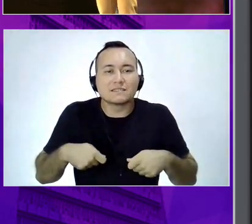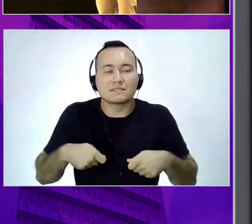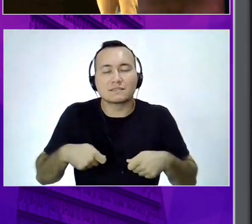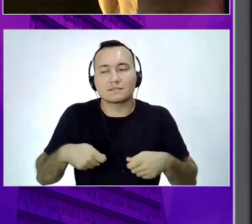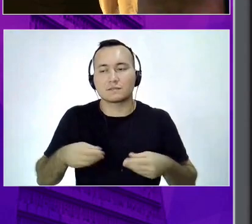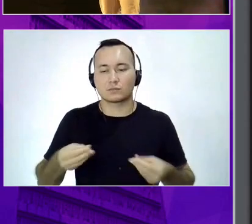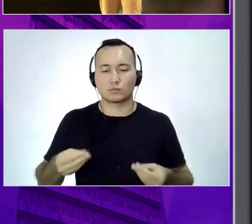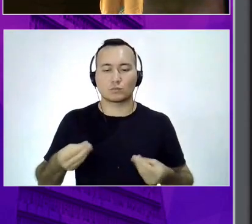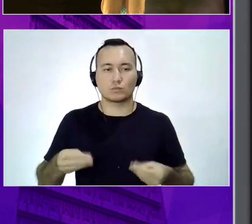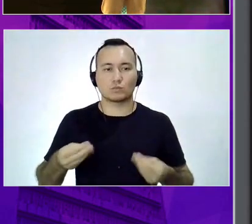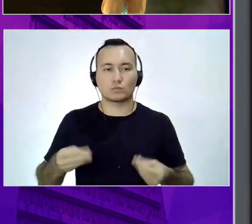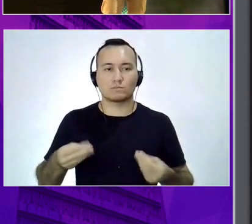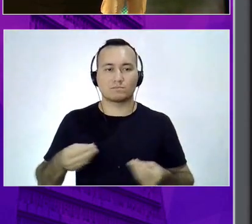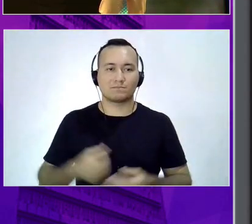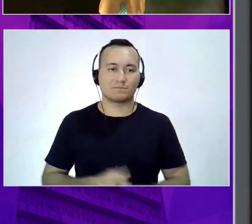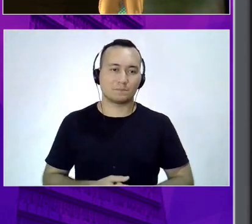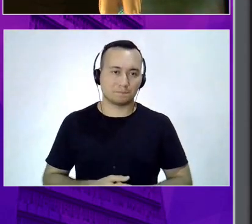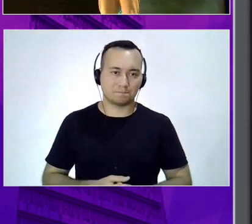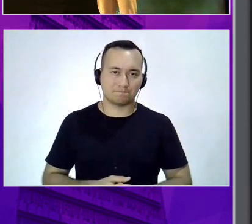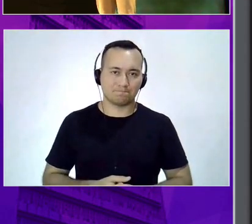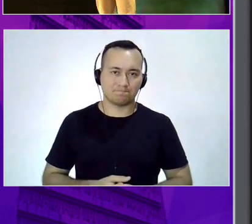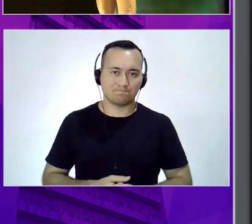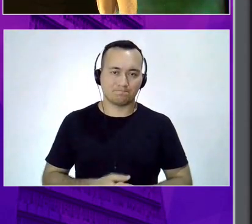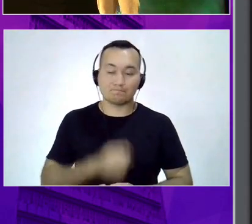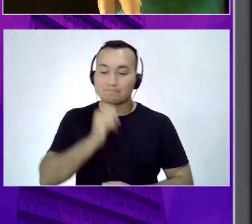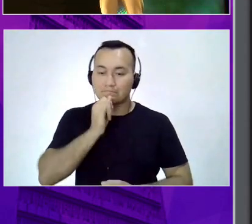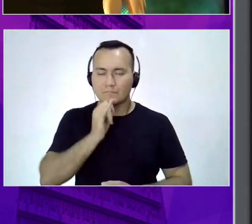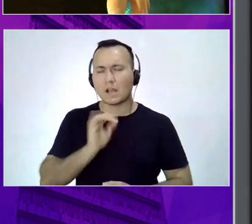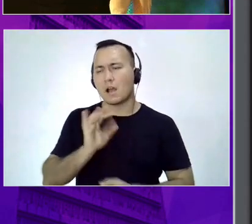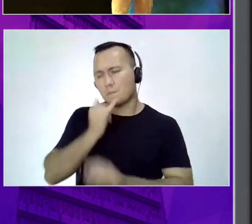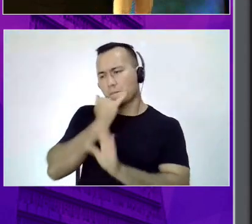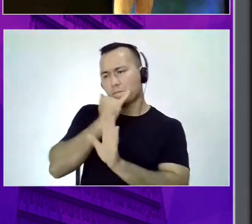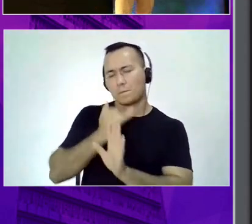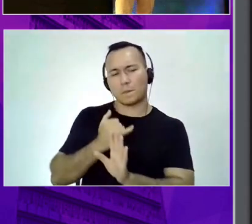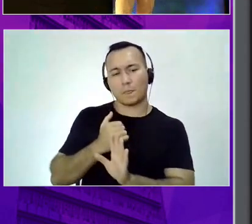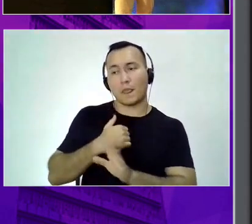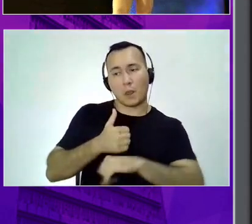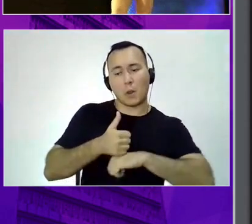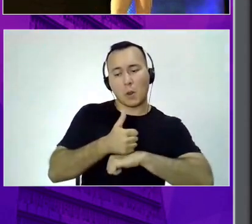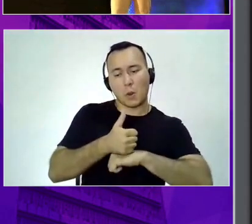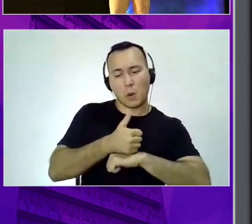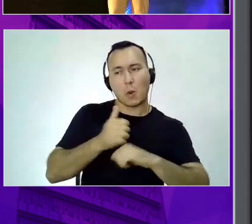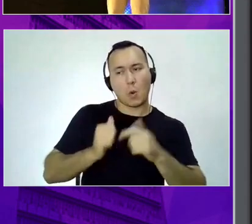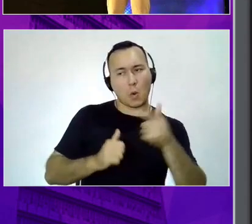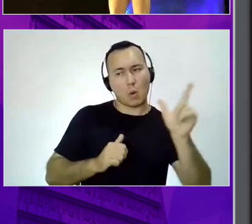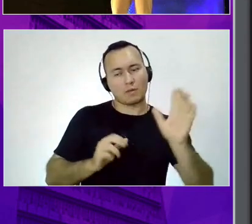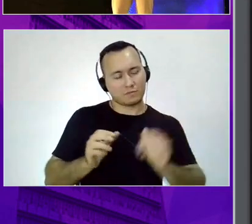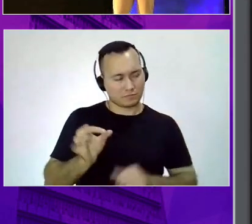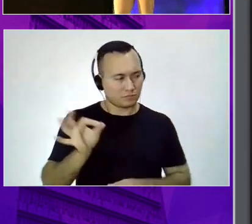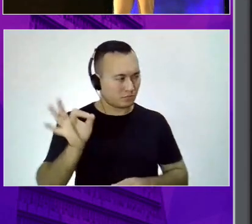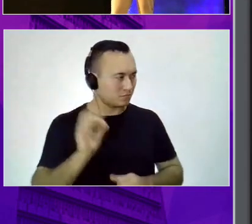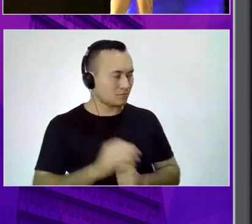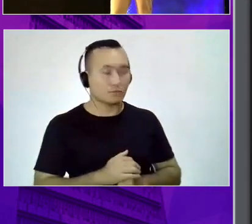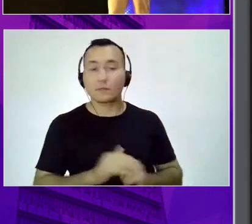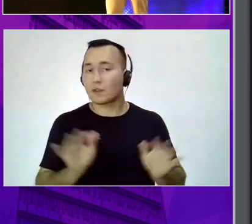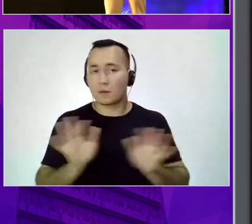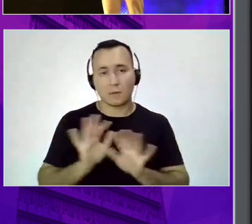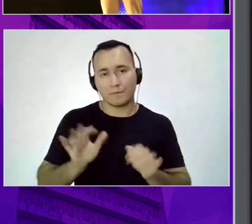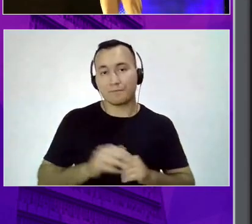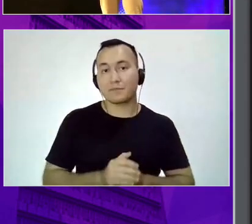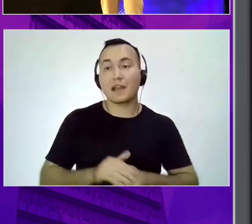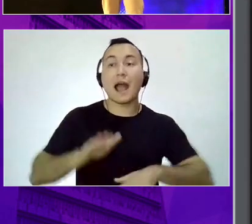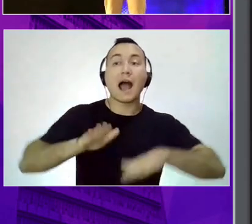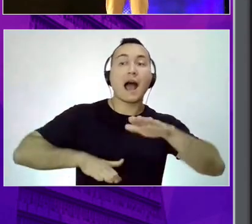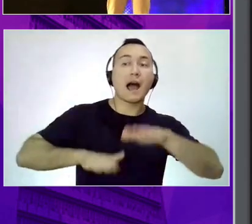fazer isso porque não está na descrição do meu cargo. Então, na verdade, estava lá um digital lead trabalhando como PM, fazendo